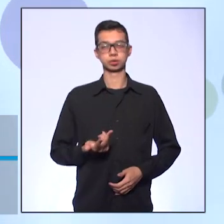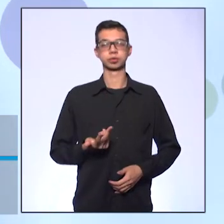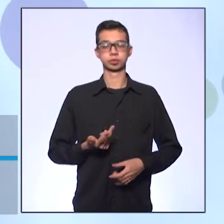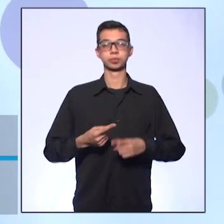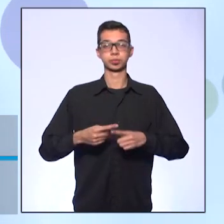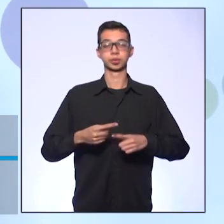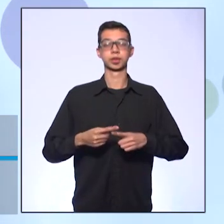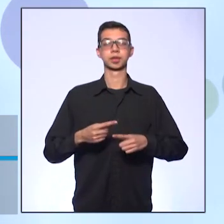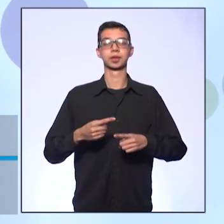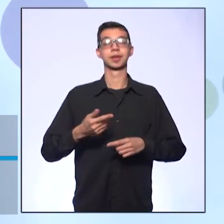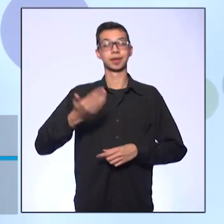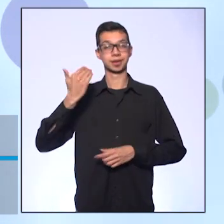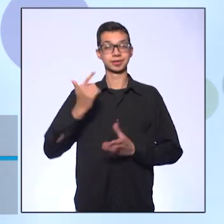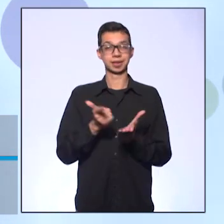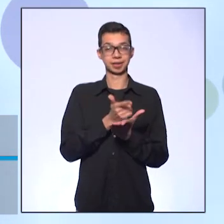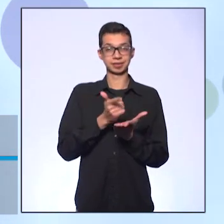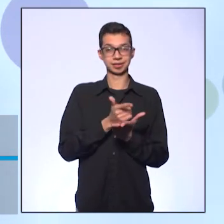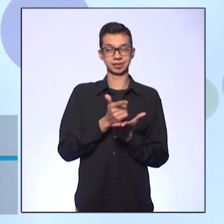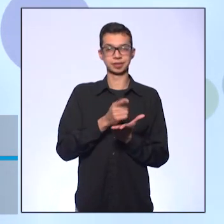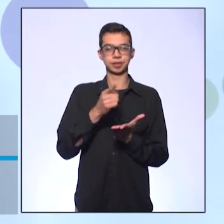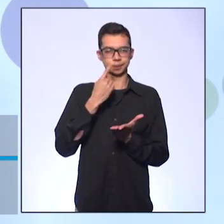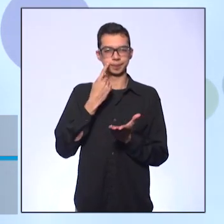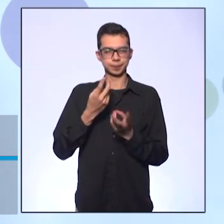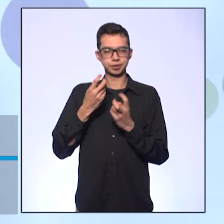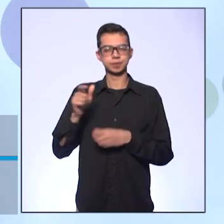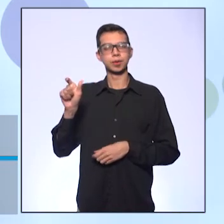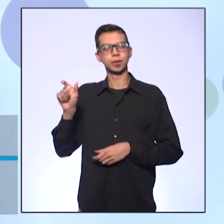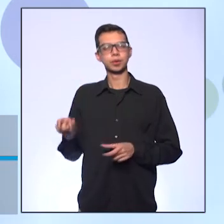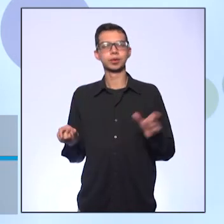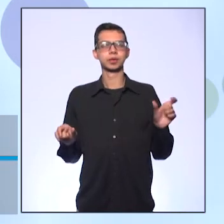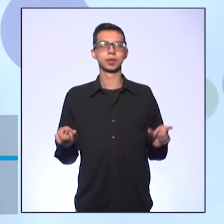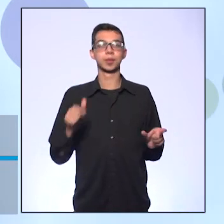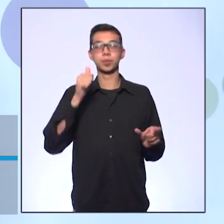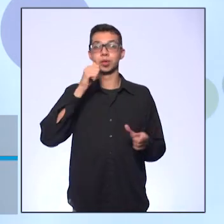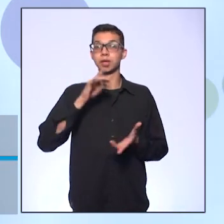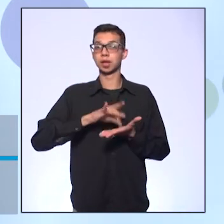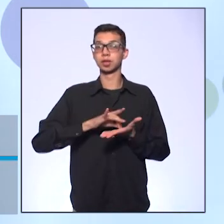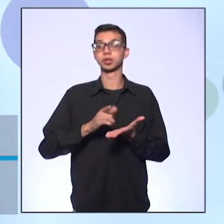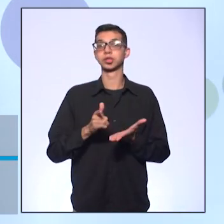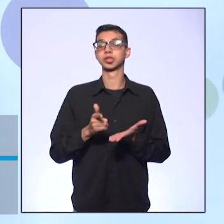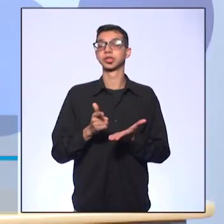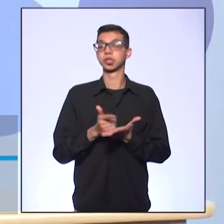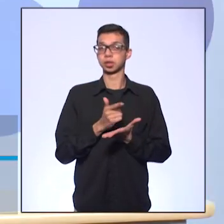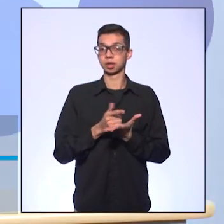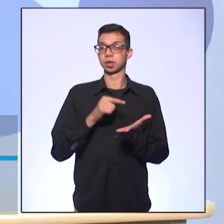da literatura passaram, porque se são personagens, foram inspirados em mulheres reais, né, tinham pé na